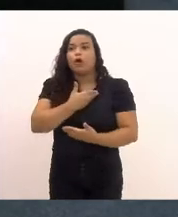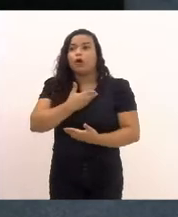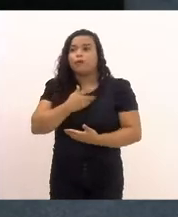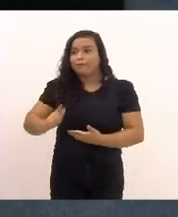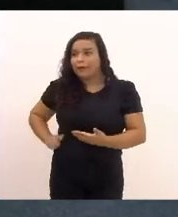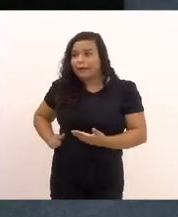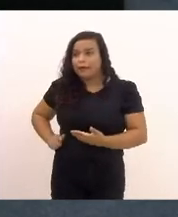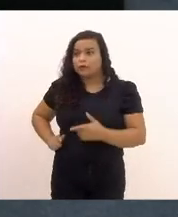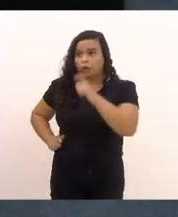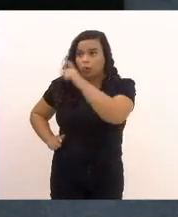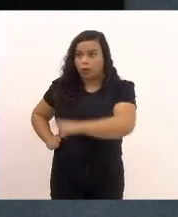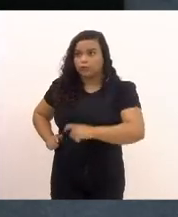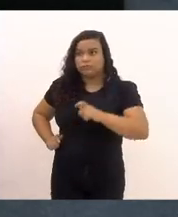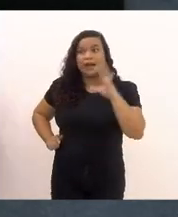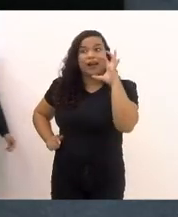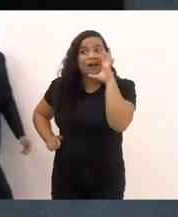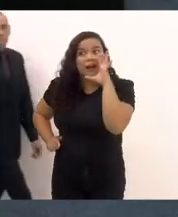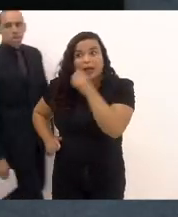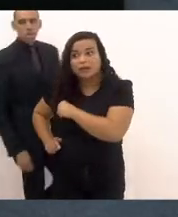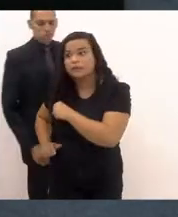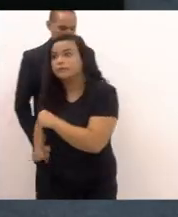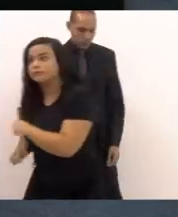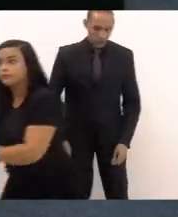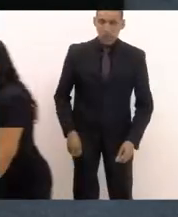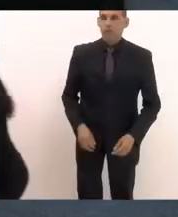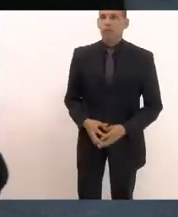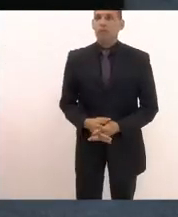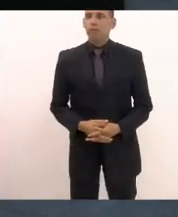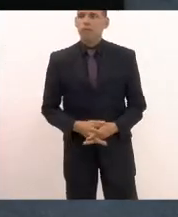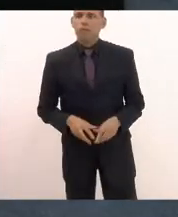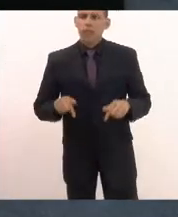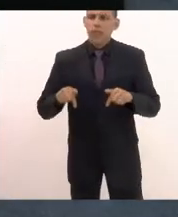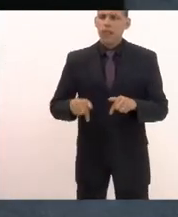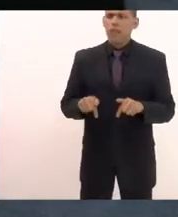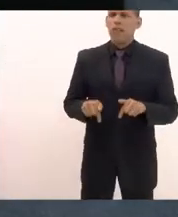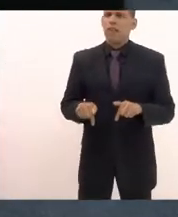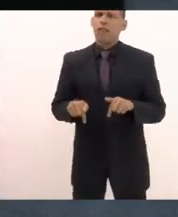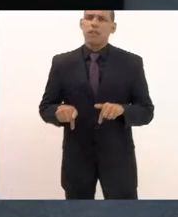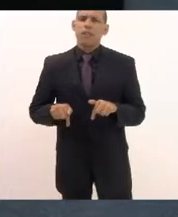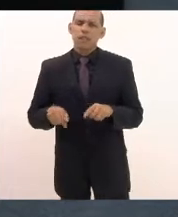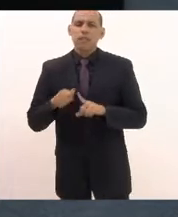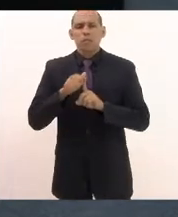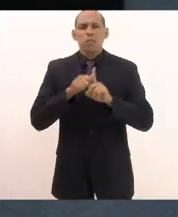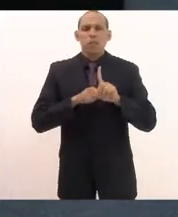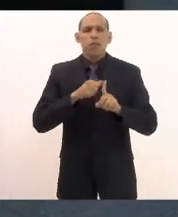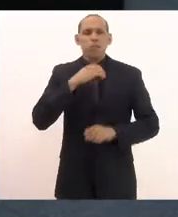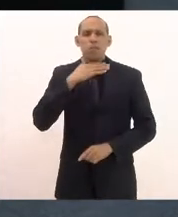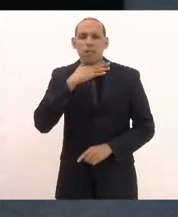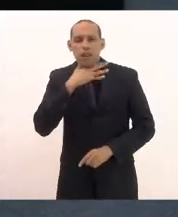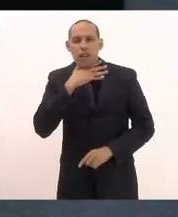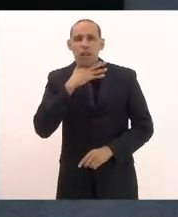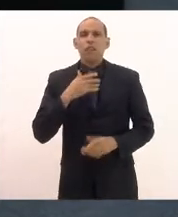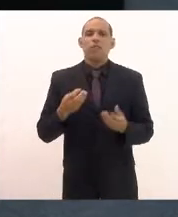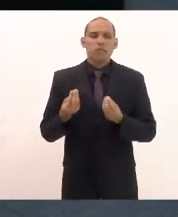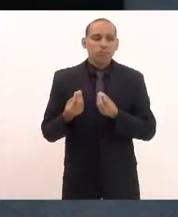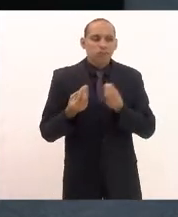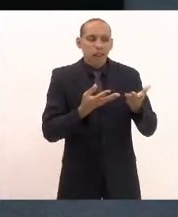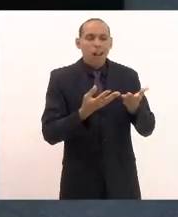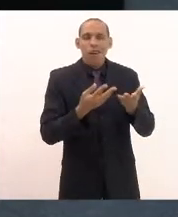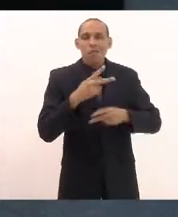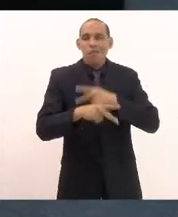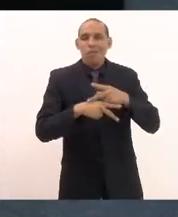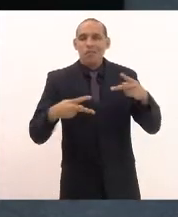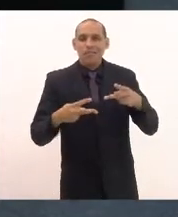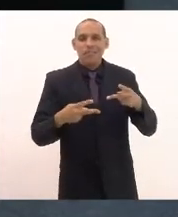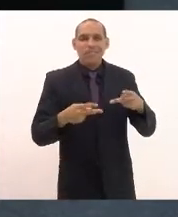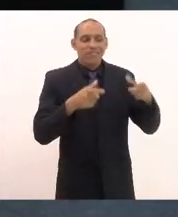bem rápido, para que a gente possa, ainda nesse mês de março, dar esse grande presente a Tanguá. E